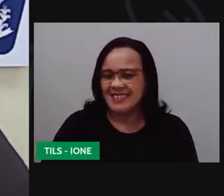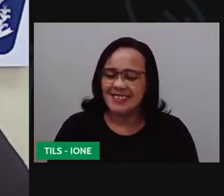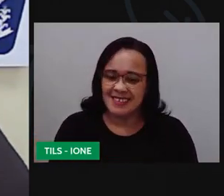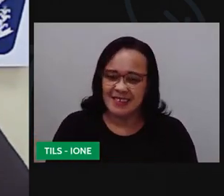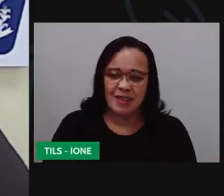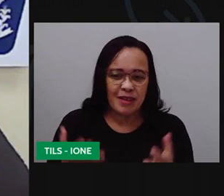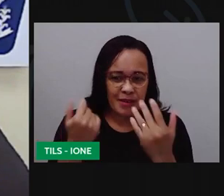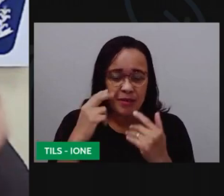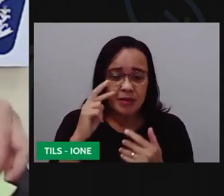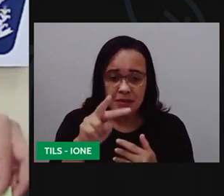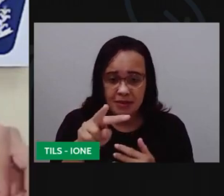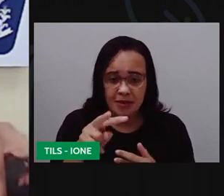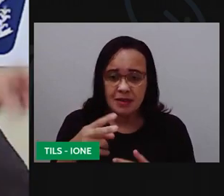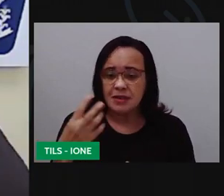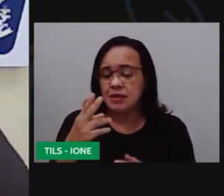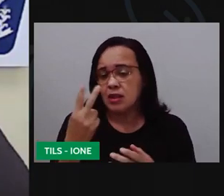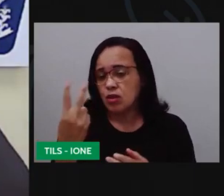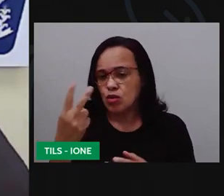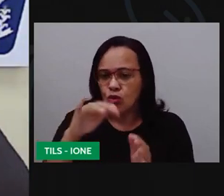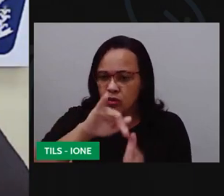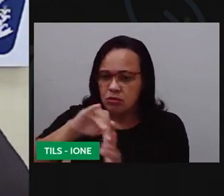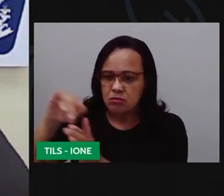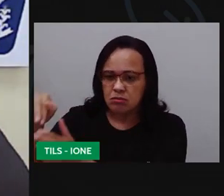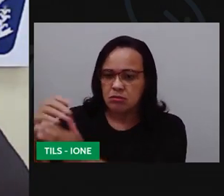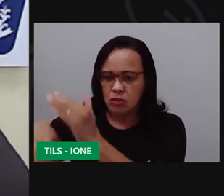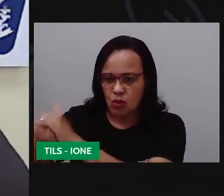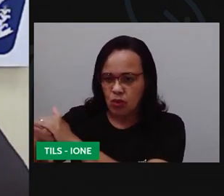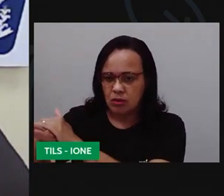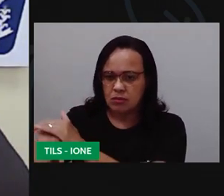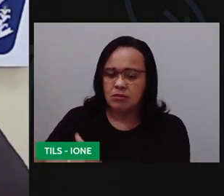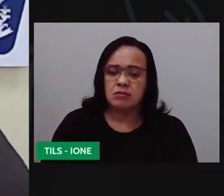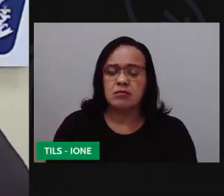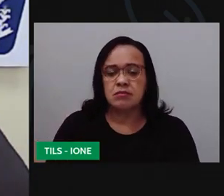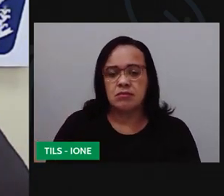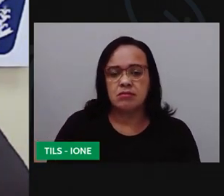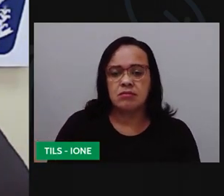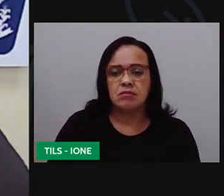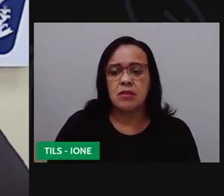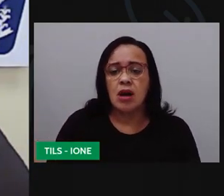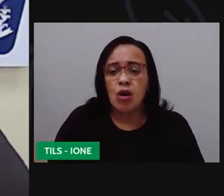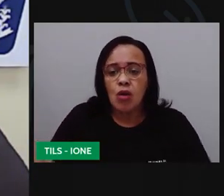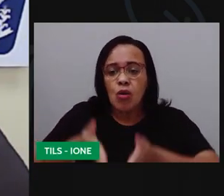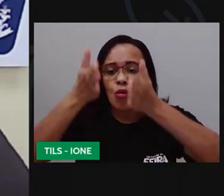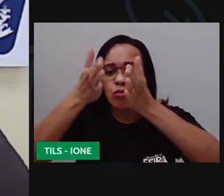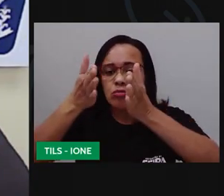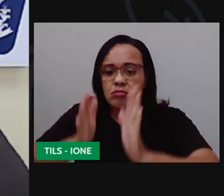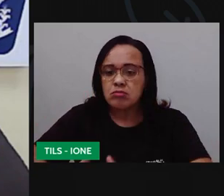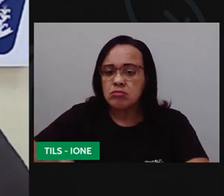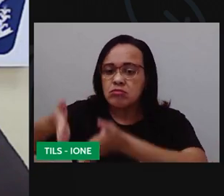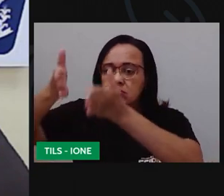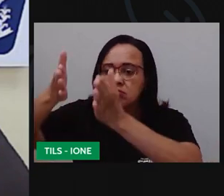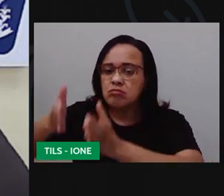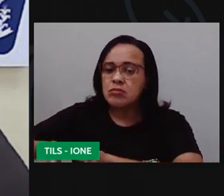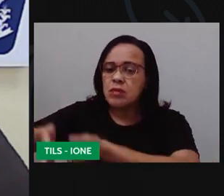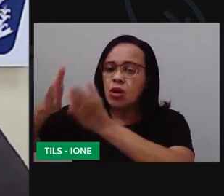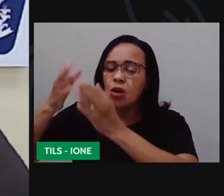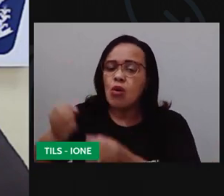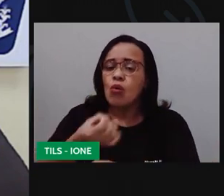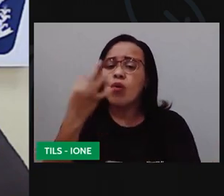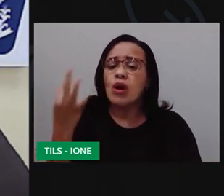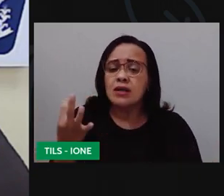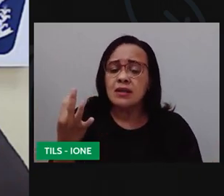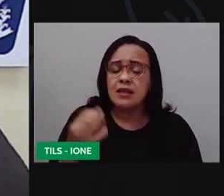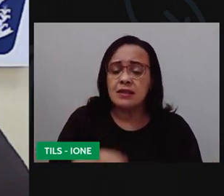Ó, sobraram 2, a gente vai deixar aqui guardadinho. Quantas colunas eu tenho? Uma, né? Uma aqui,